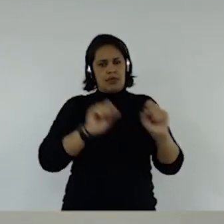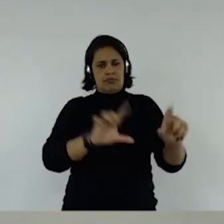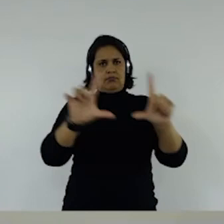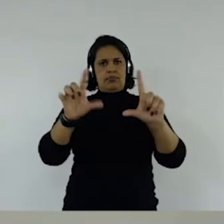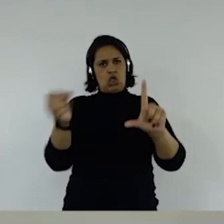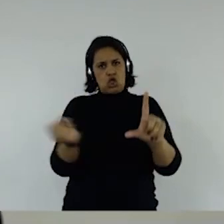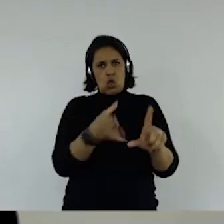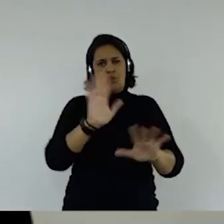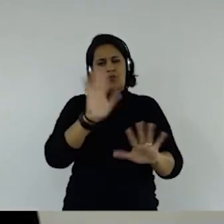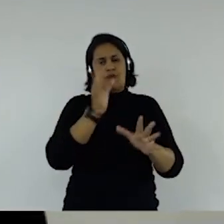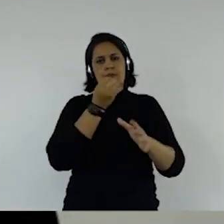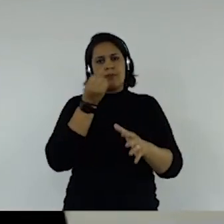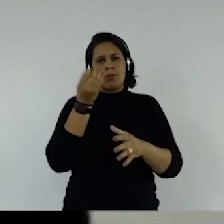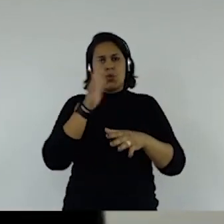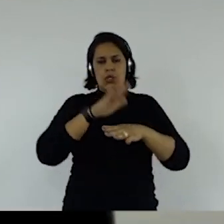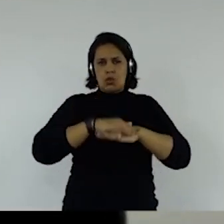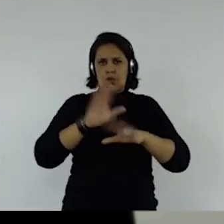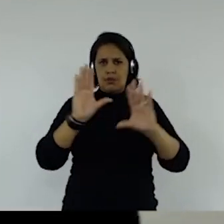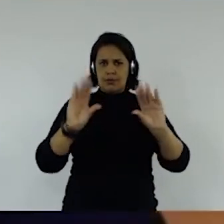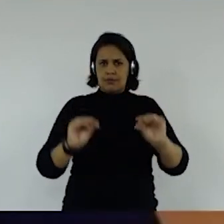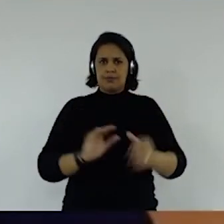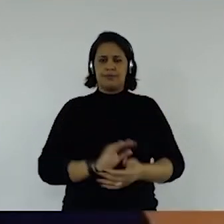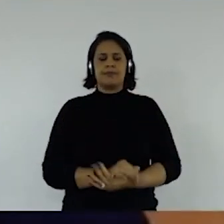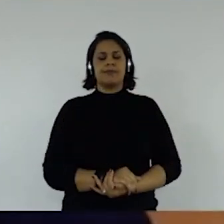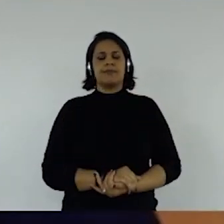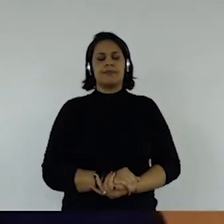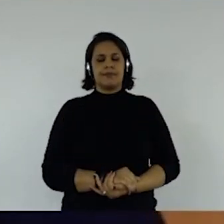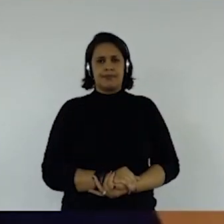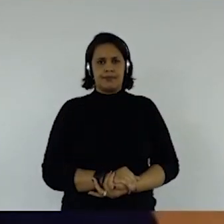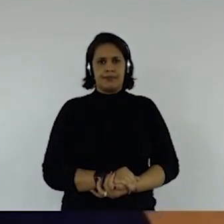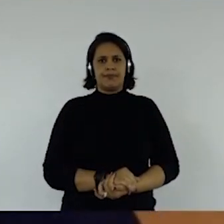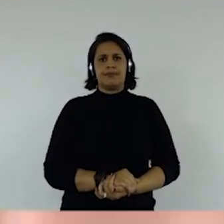começar. Boa noite. Obrigado. Boa noite a